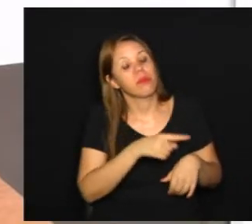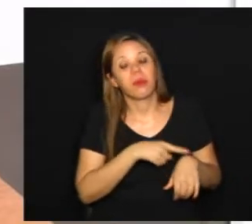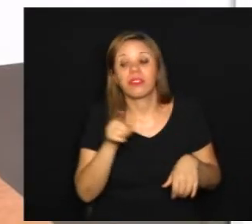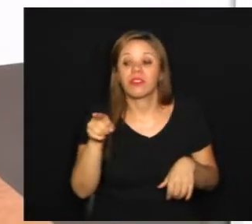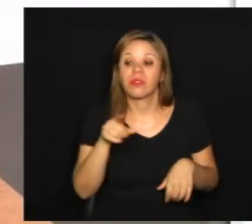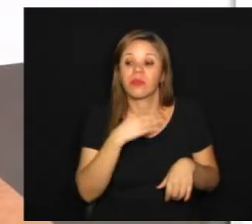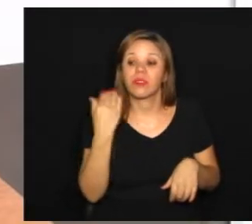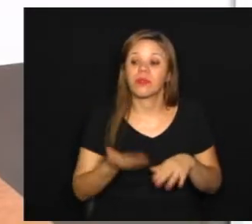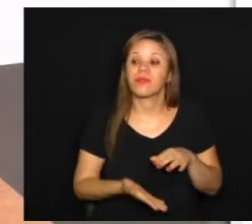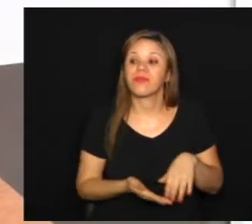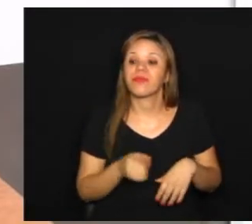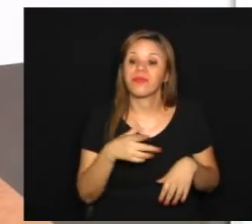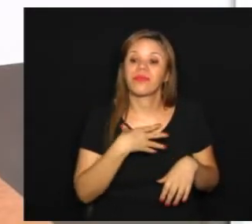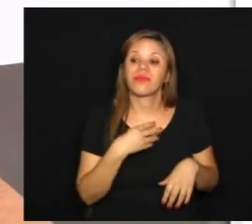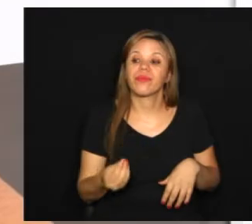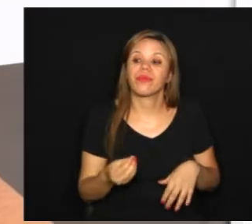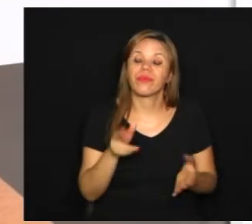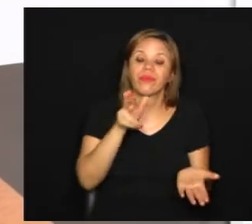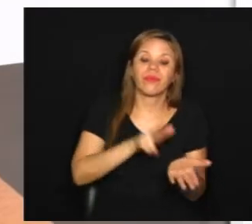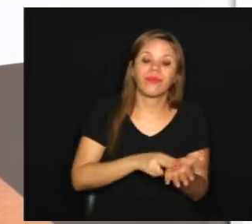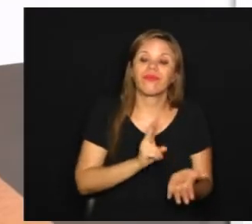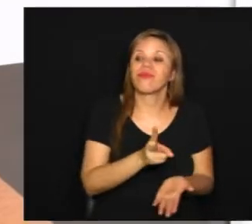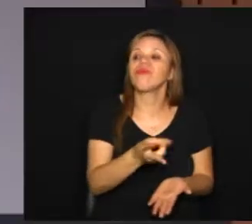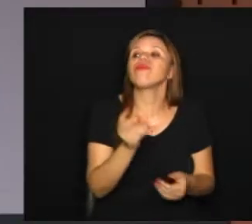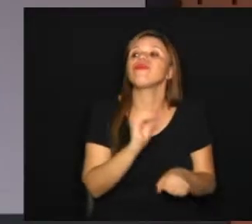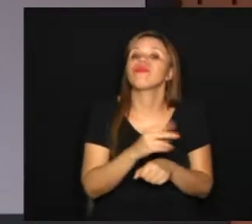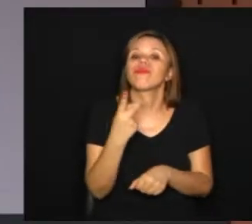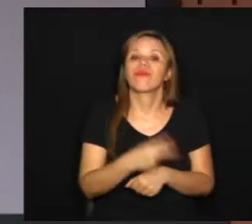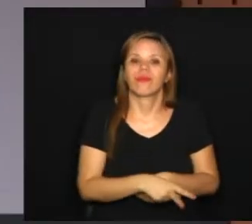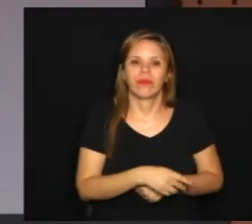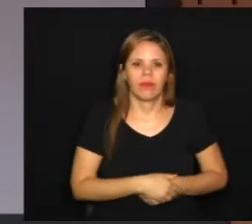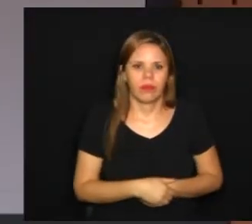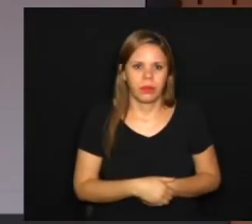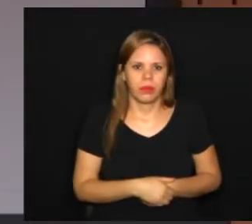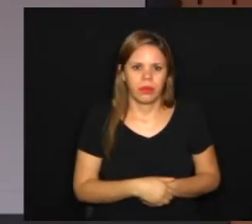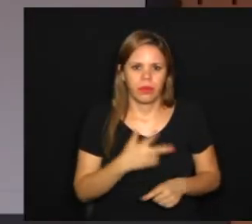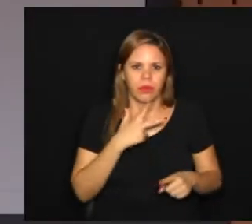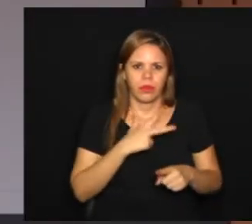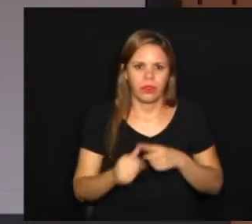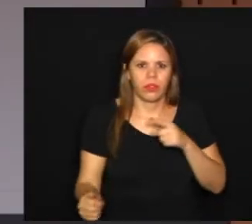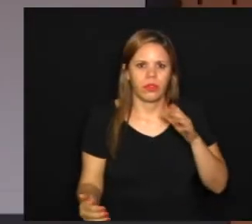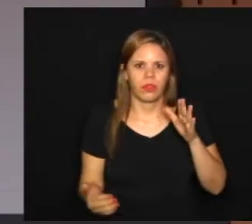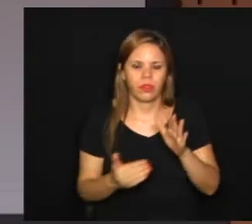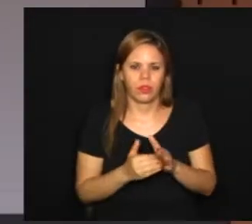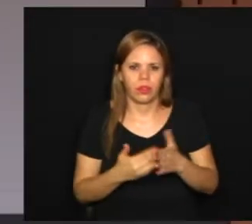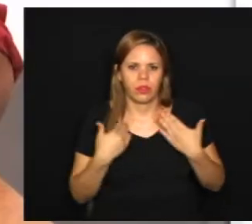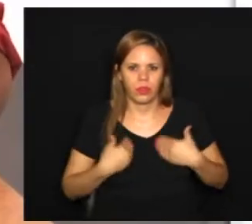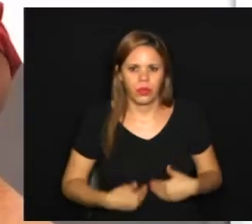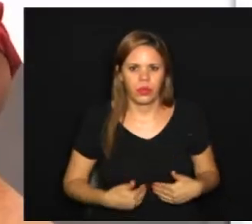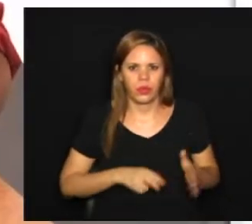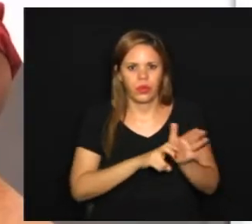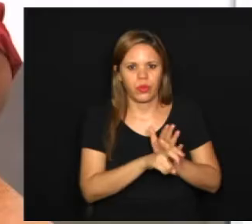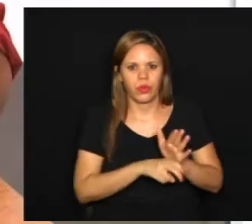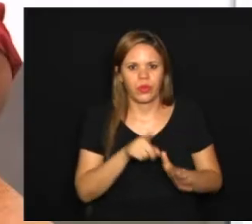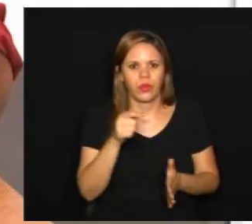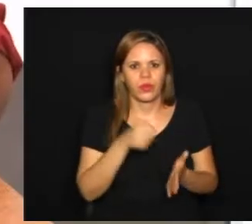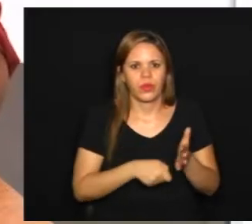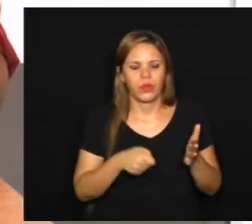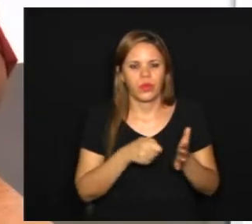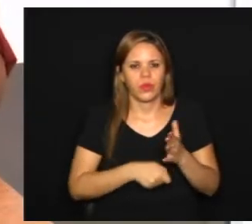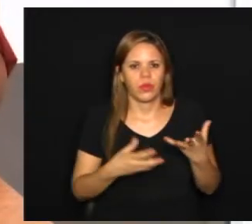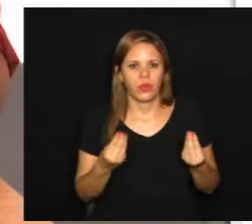senhora se partir, seu filho vai se acabar em cima de uma cama. Quem vai cuidar dele? Francisco superou suas limitações físicas. Você vai ter que lutar